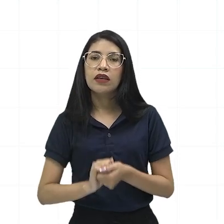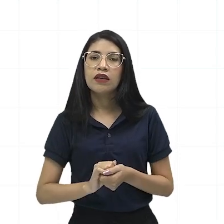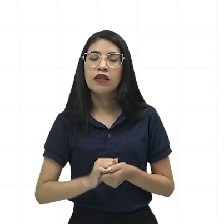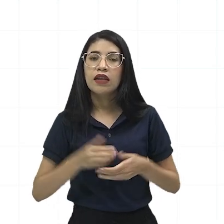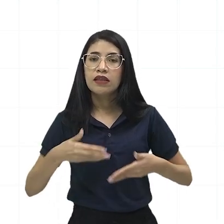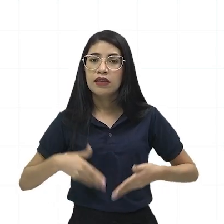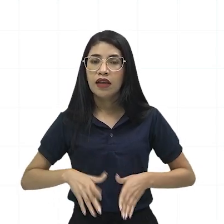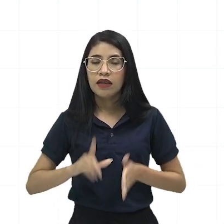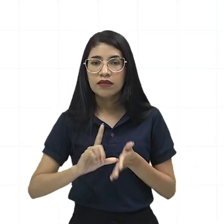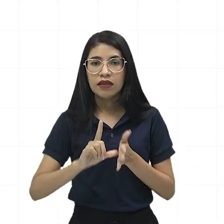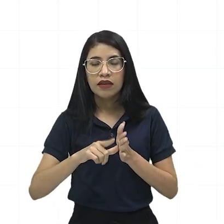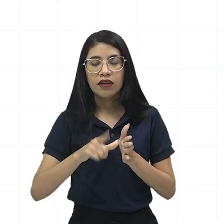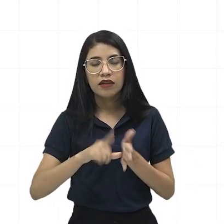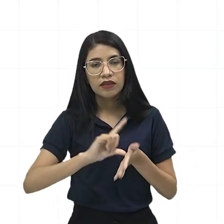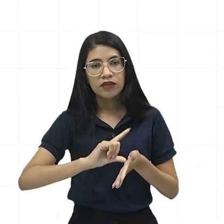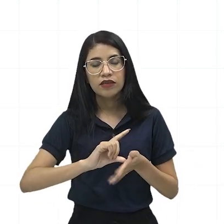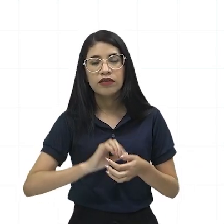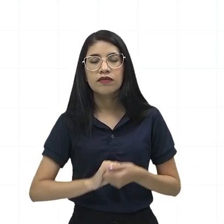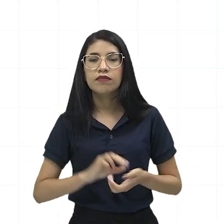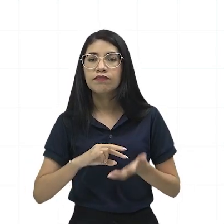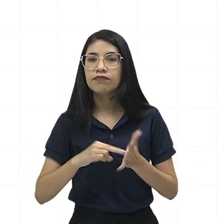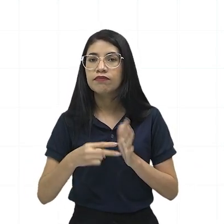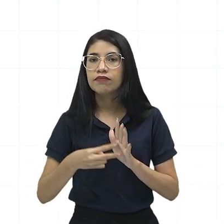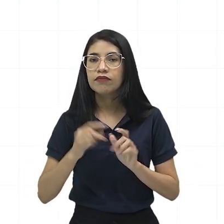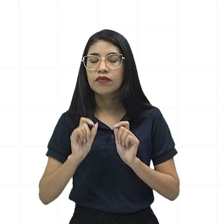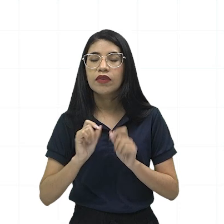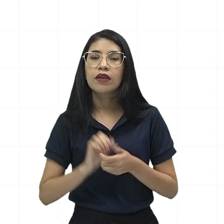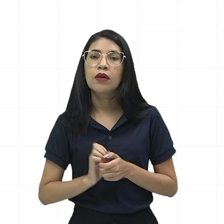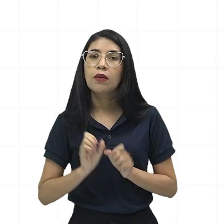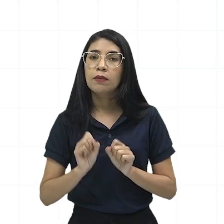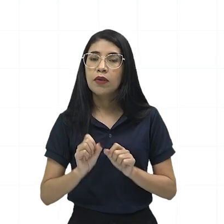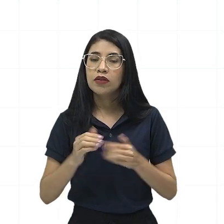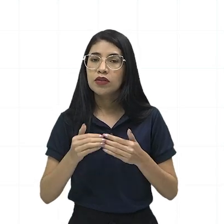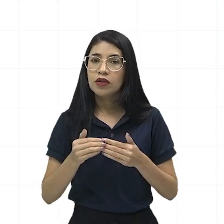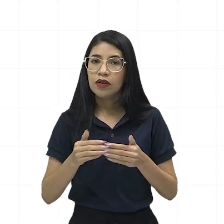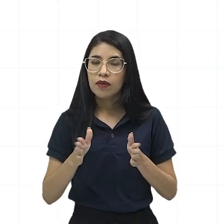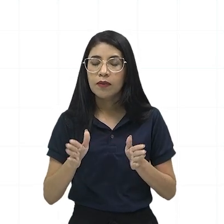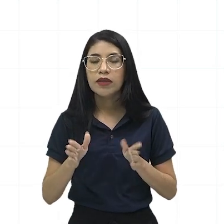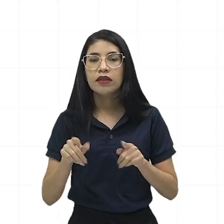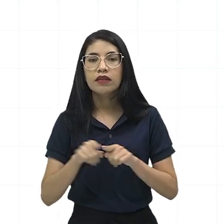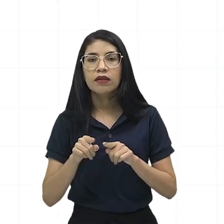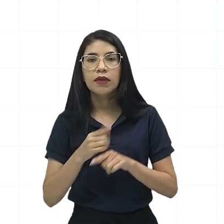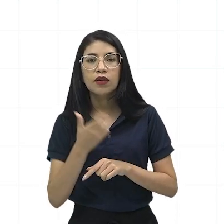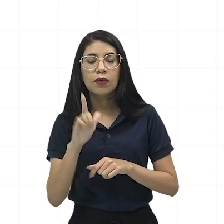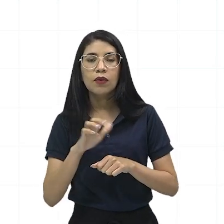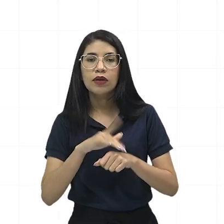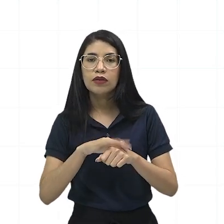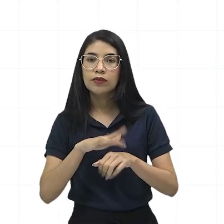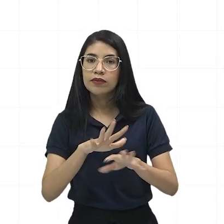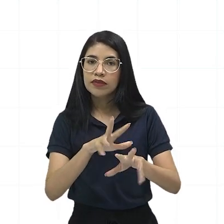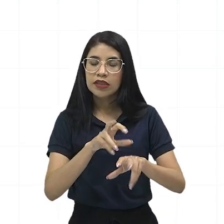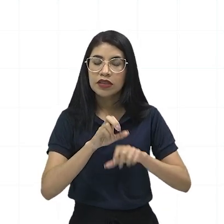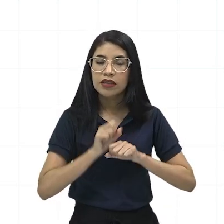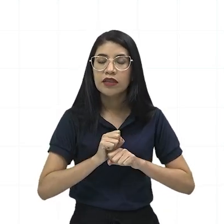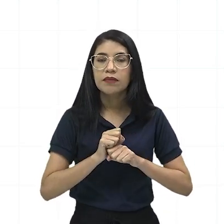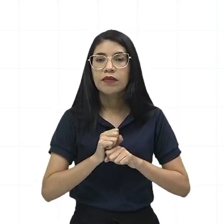da bolsa, ou seja, a tricomoníase ela pode ser uma porta ali de entrada para outras doenças, né? Porque a pessoa já vai